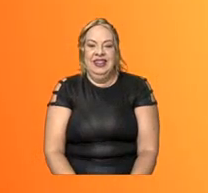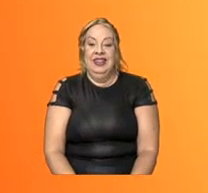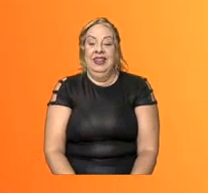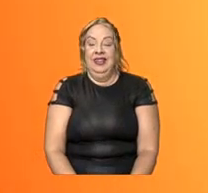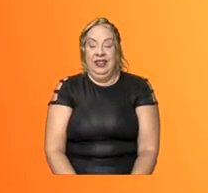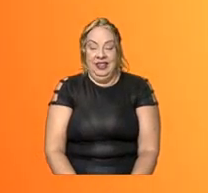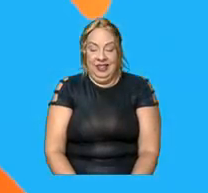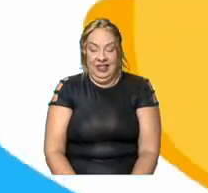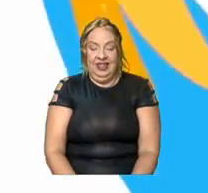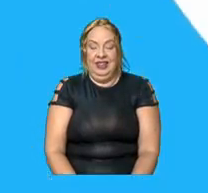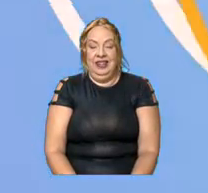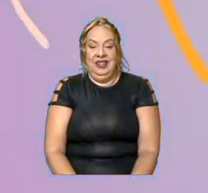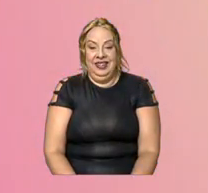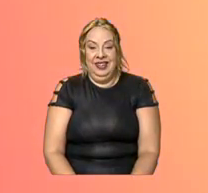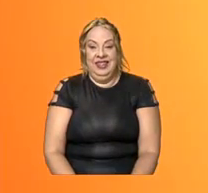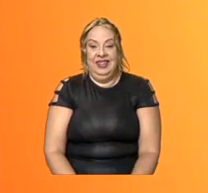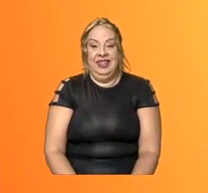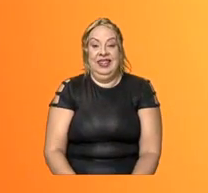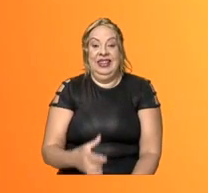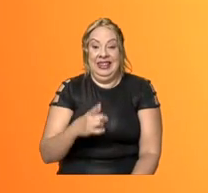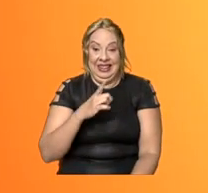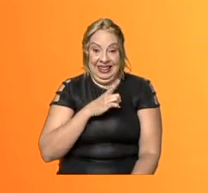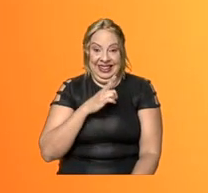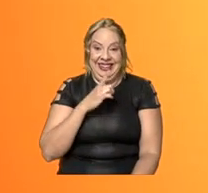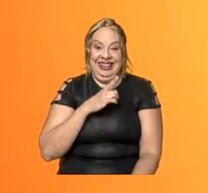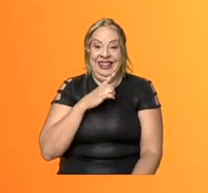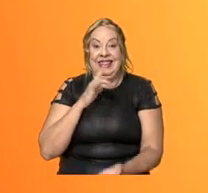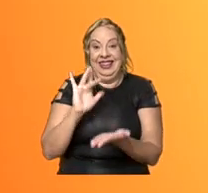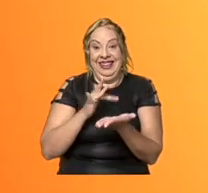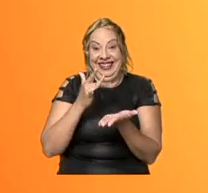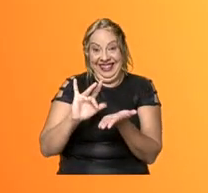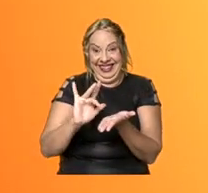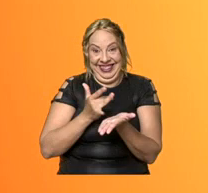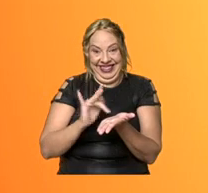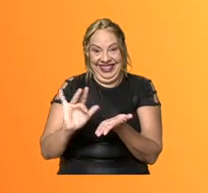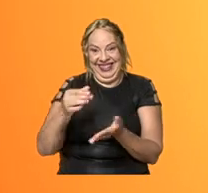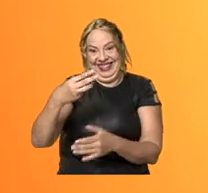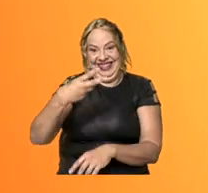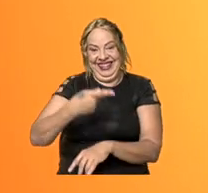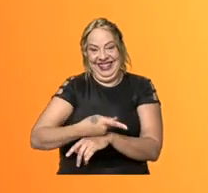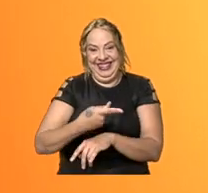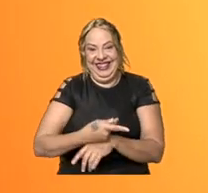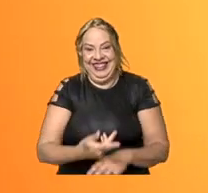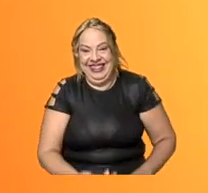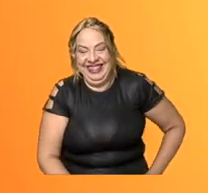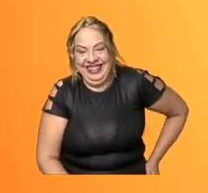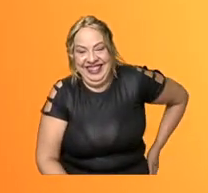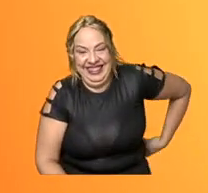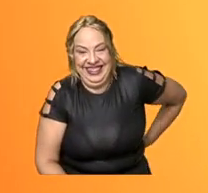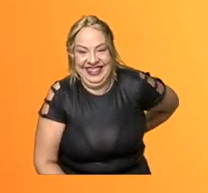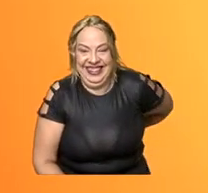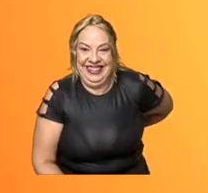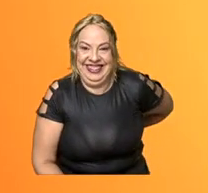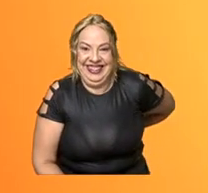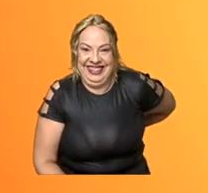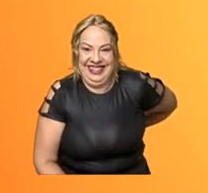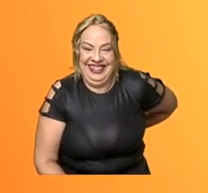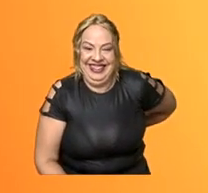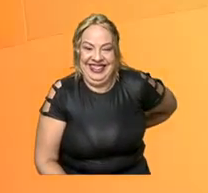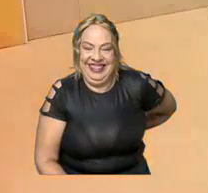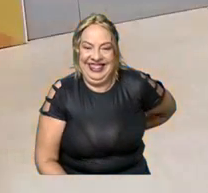No terceiro prêmio de hoje tem um iPad. Um iPad agora, no terceiro prêmio.